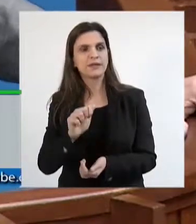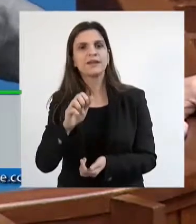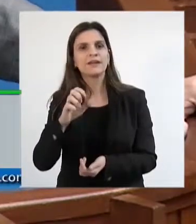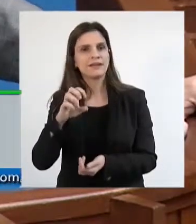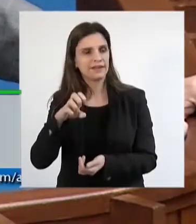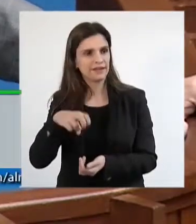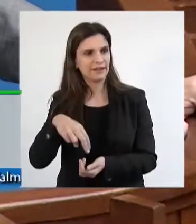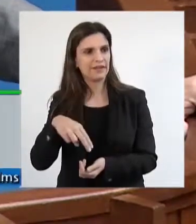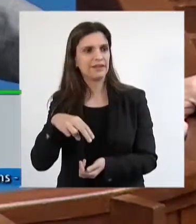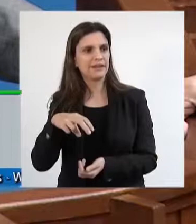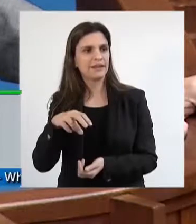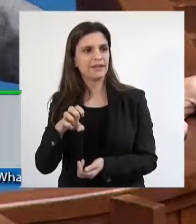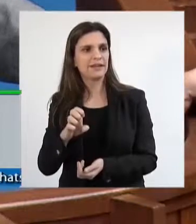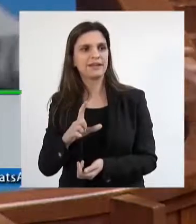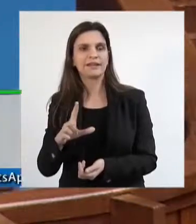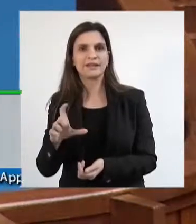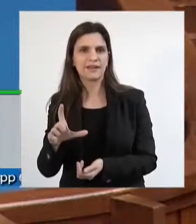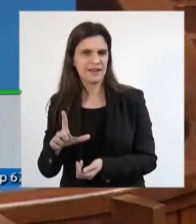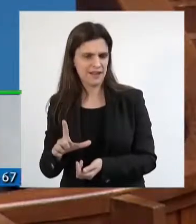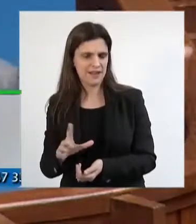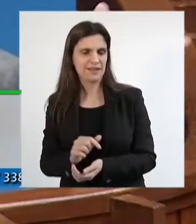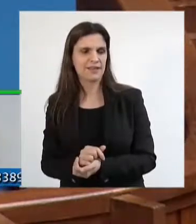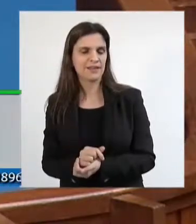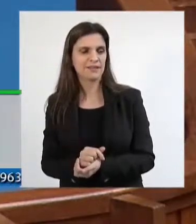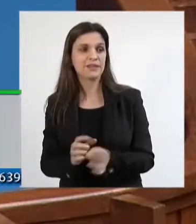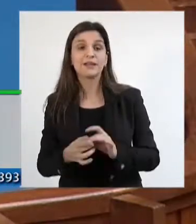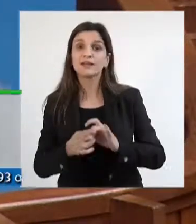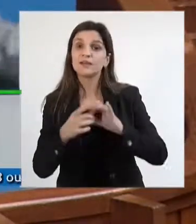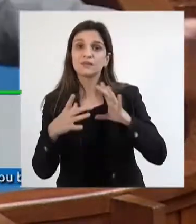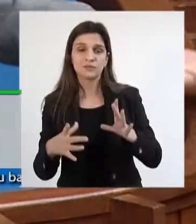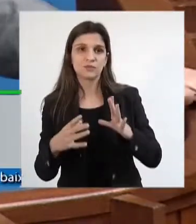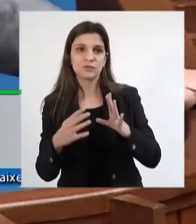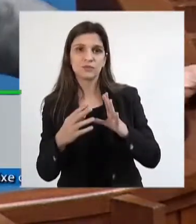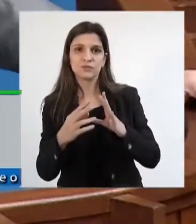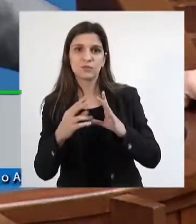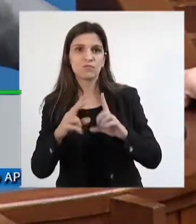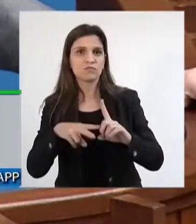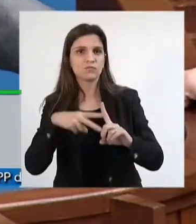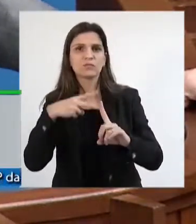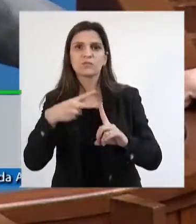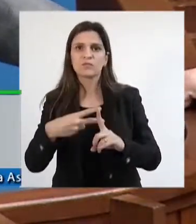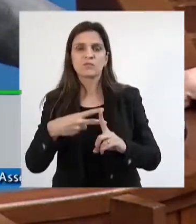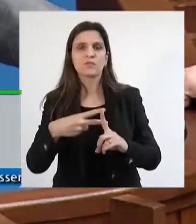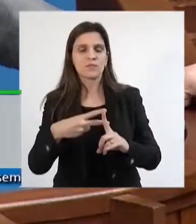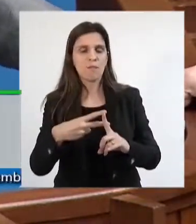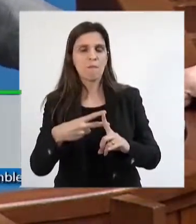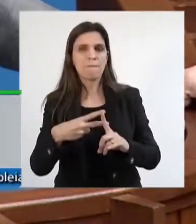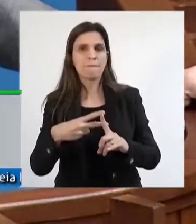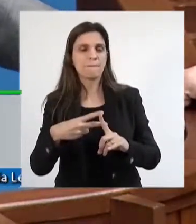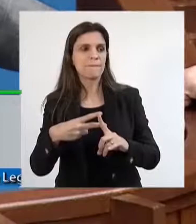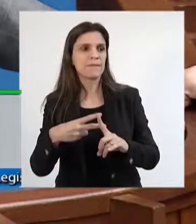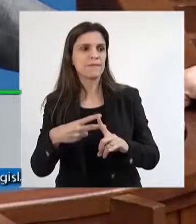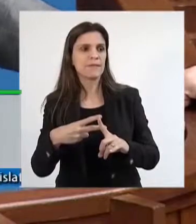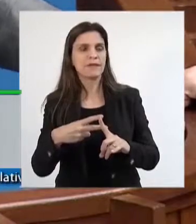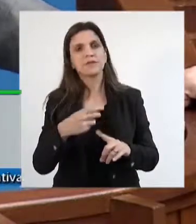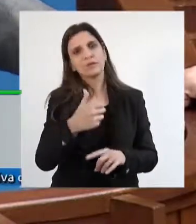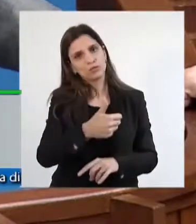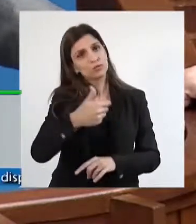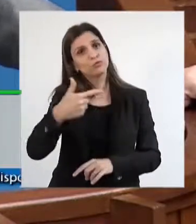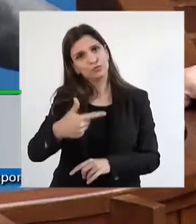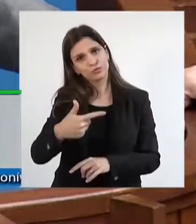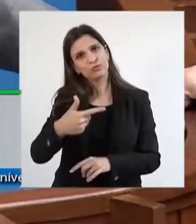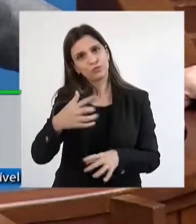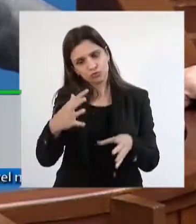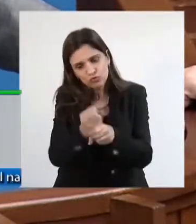aumento de 3,07%, que somado aos 9,32 resulta nos 12,39.